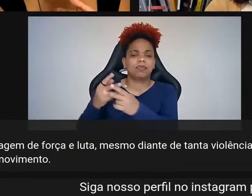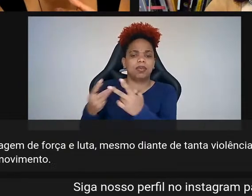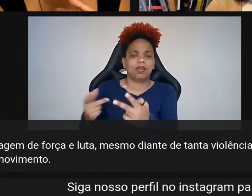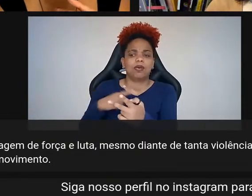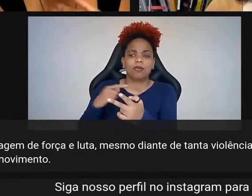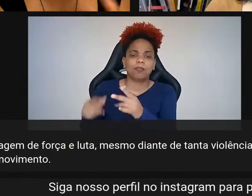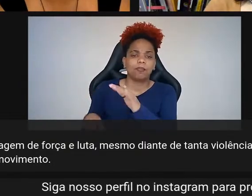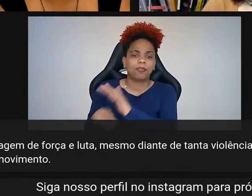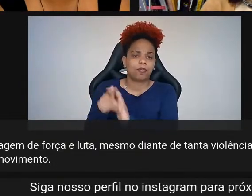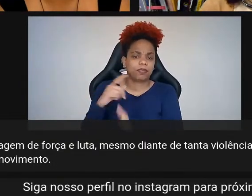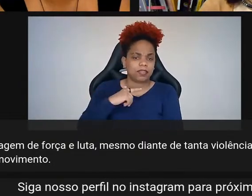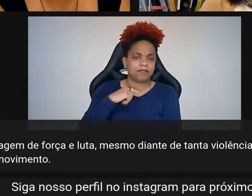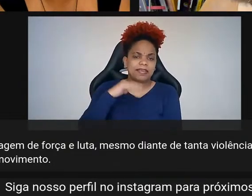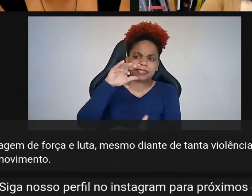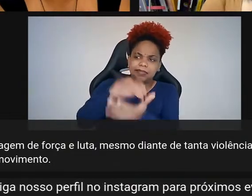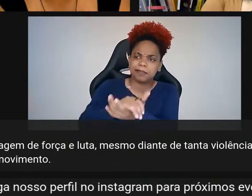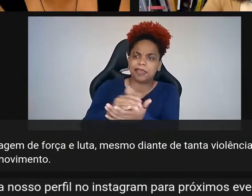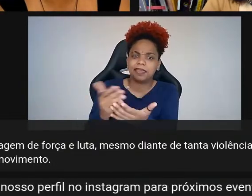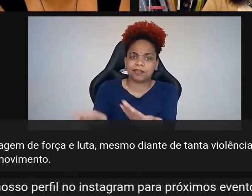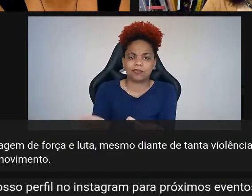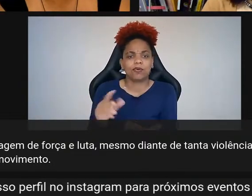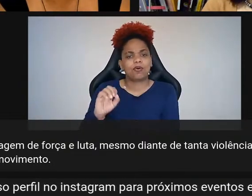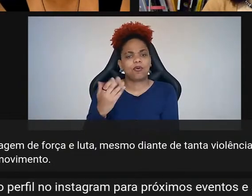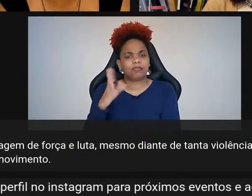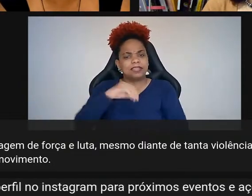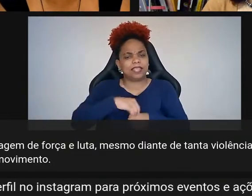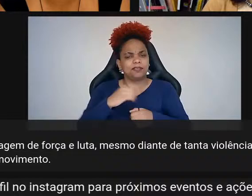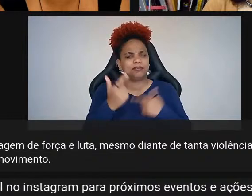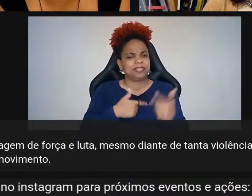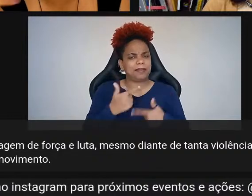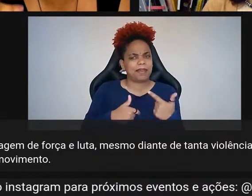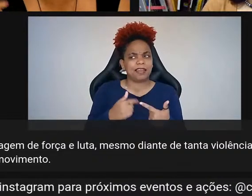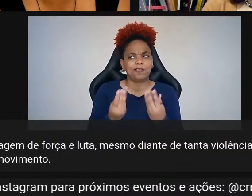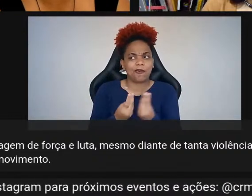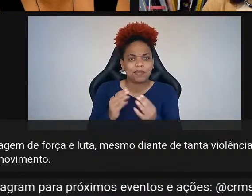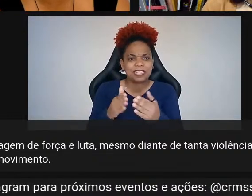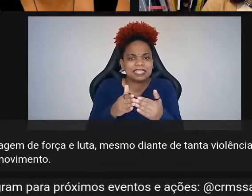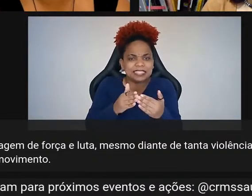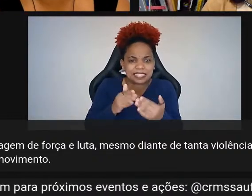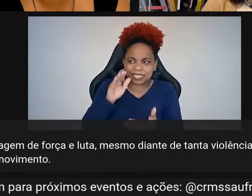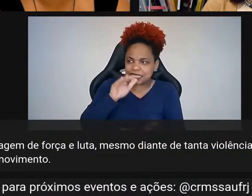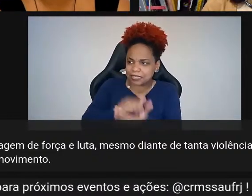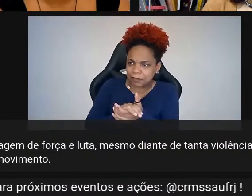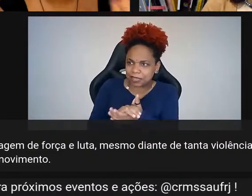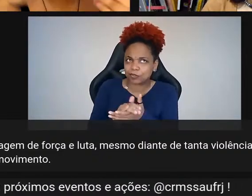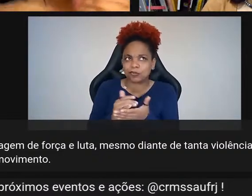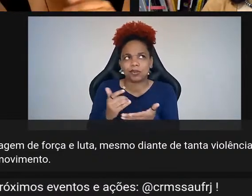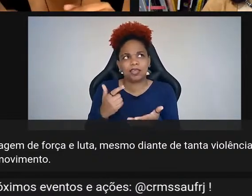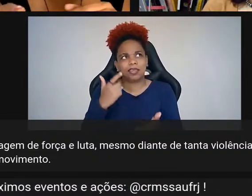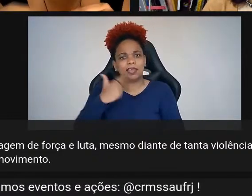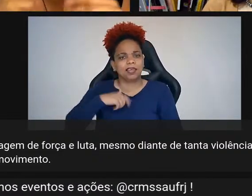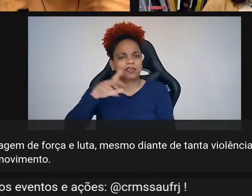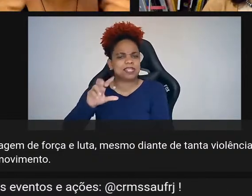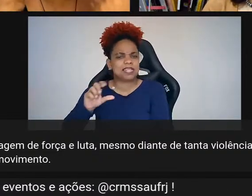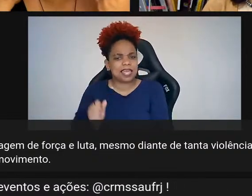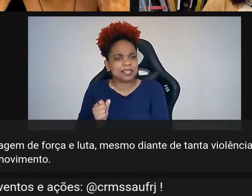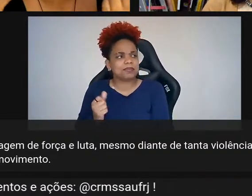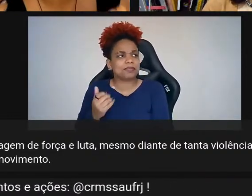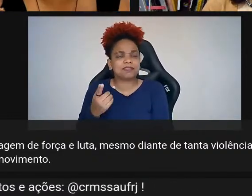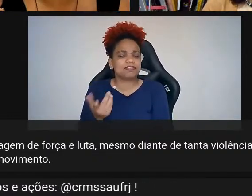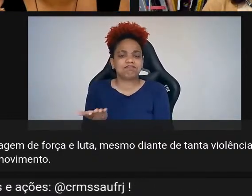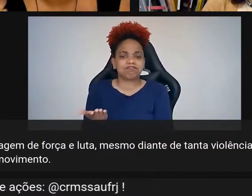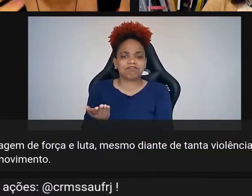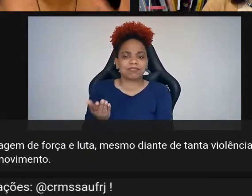ou dentro do nosso trabalho, como a gente vai tirar a licença de casamento dentro do trabalho, por exemplo, se muitas vezes não podemos